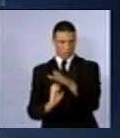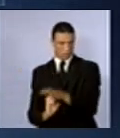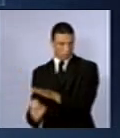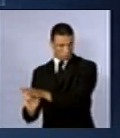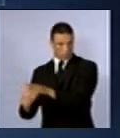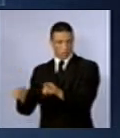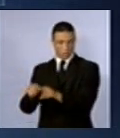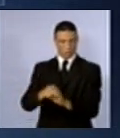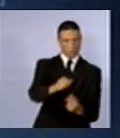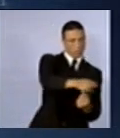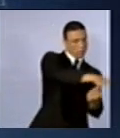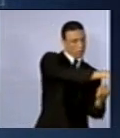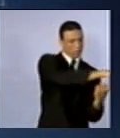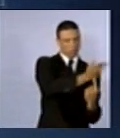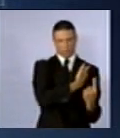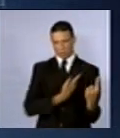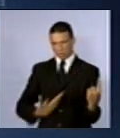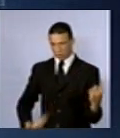ambientais, legislação,